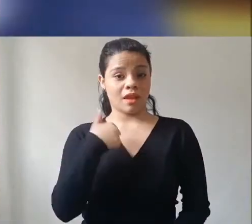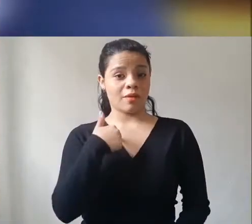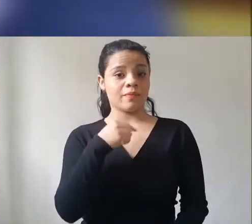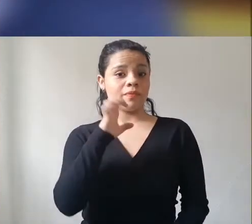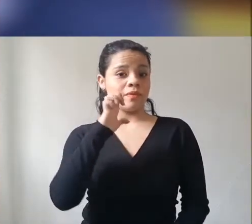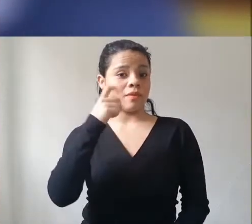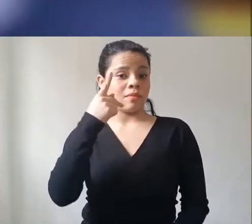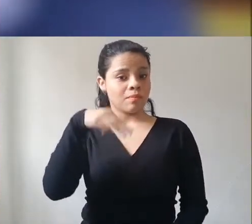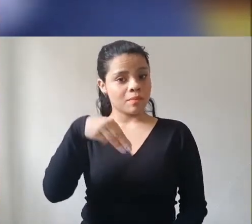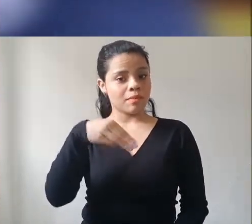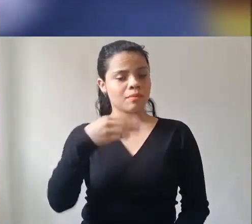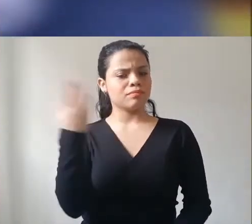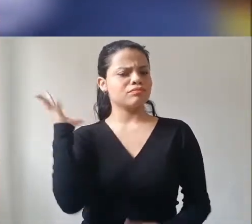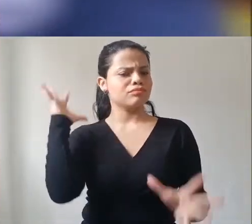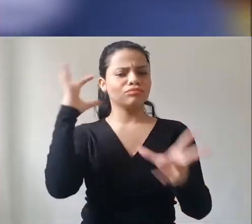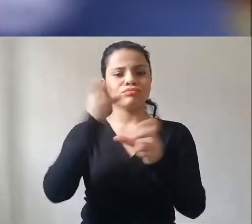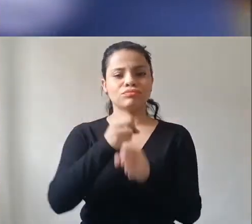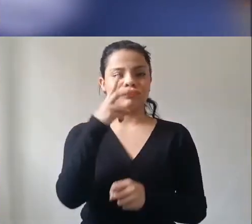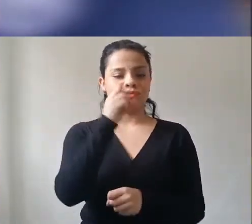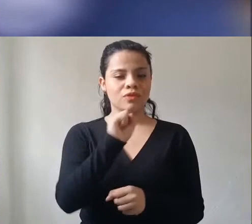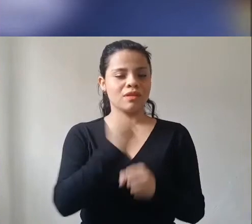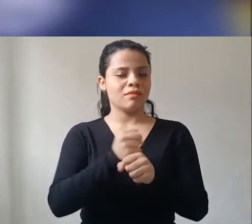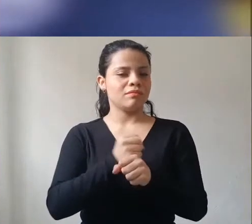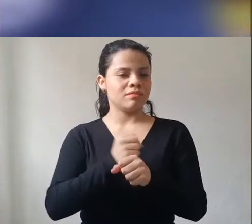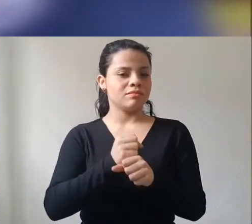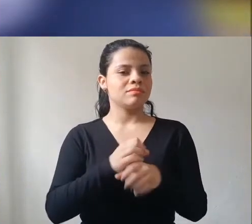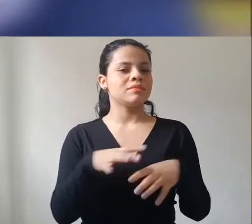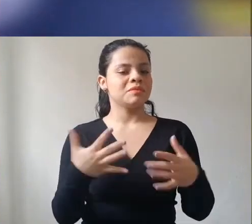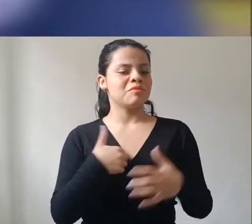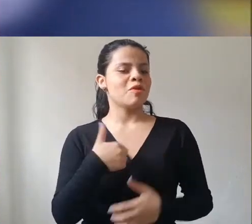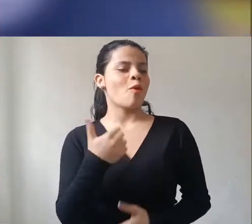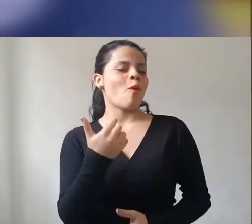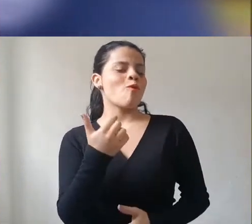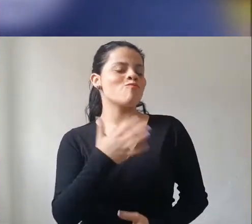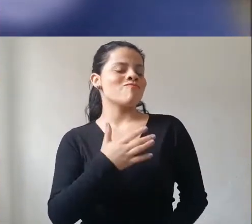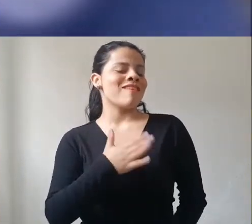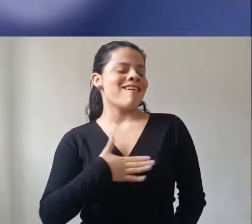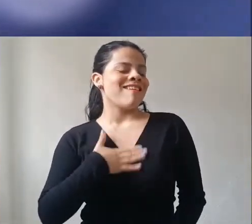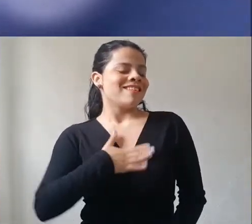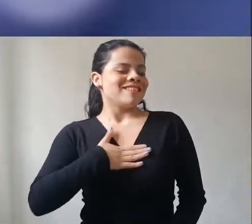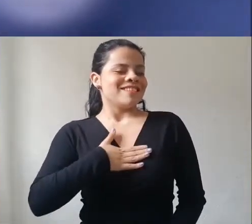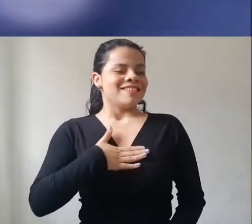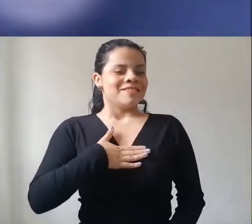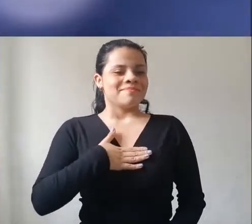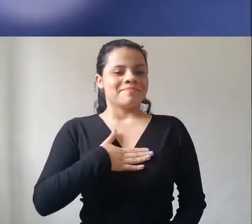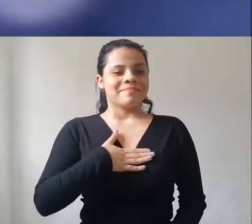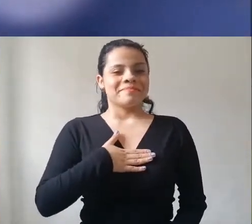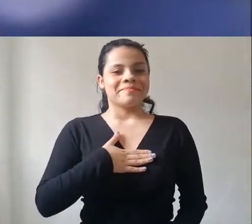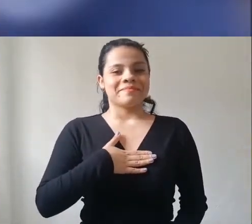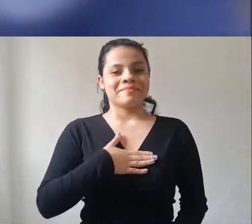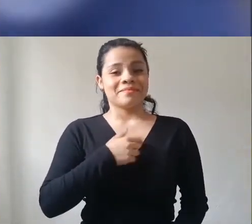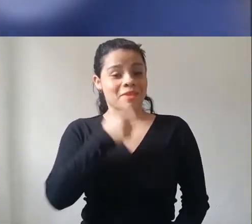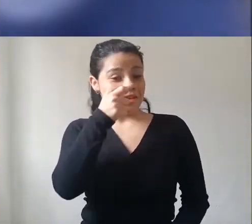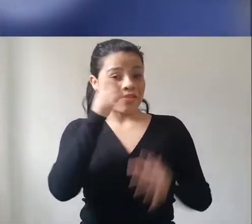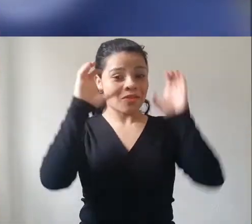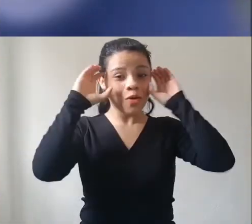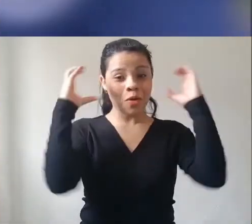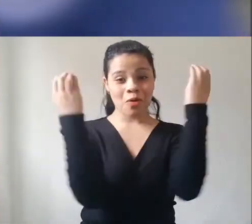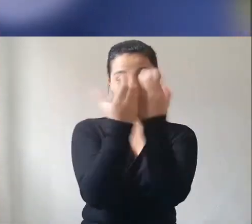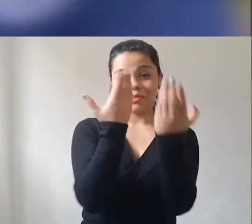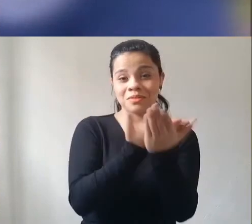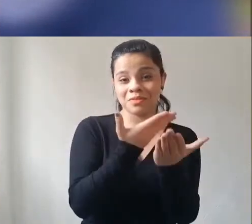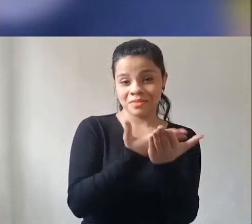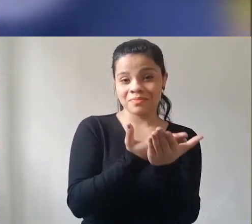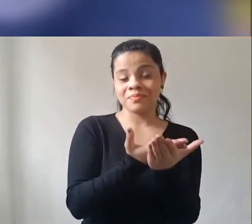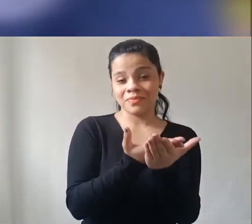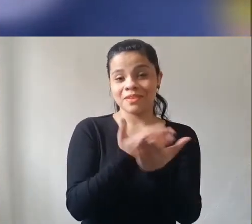Sou epimista há mais de 50 anos, por isso é com enorme orgulho e satisfação que eu vejo o Congresso dos